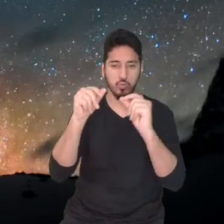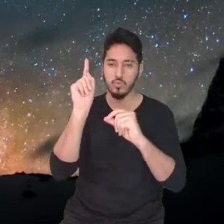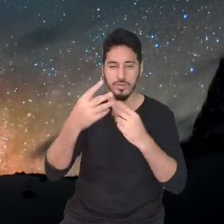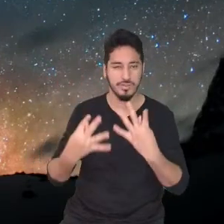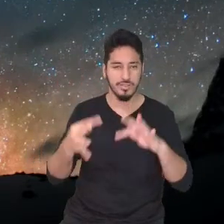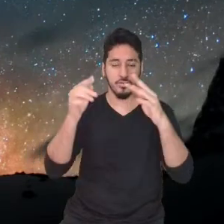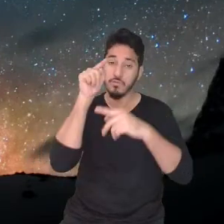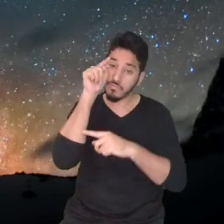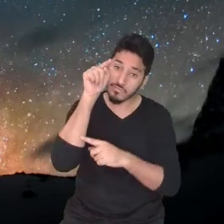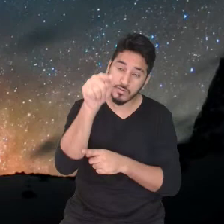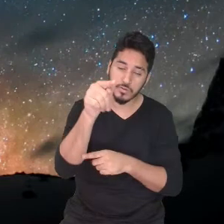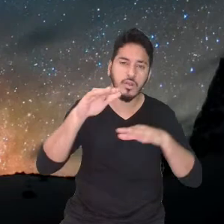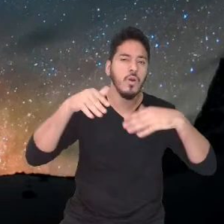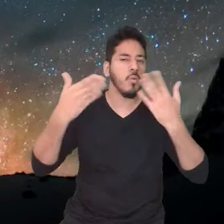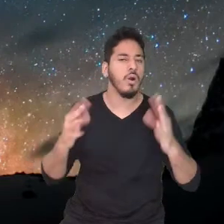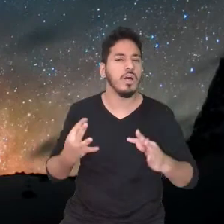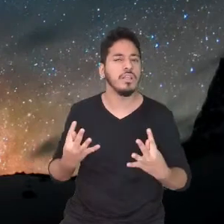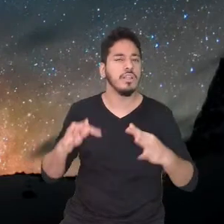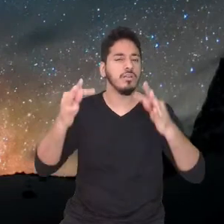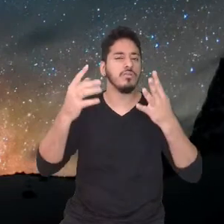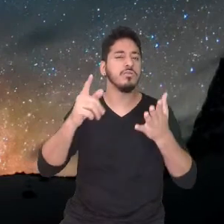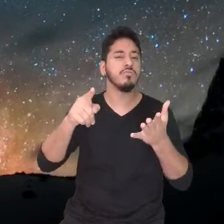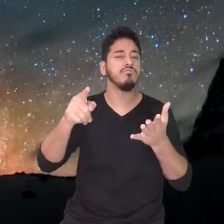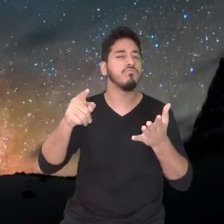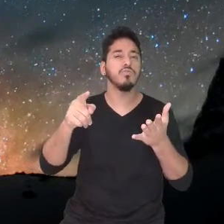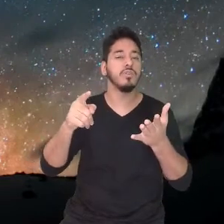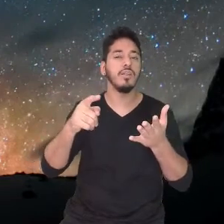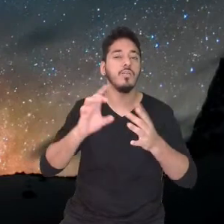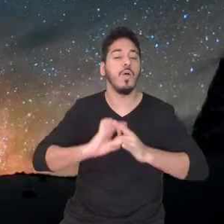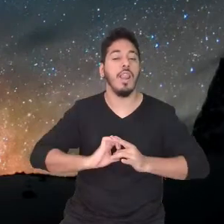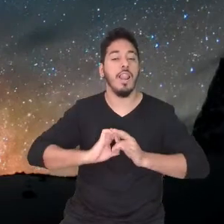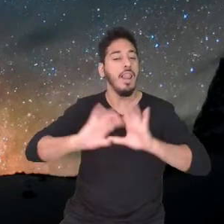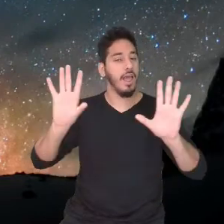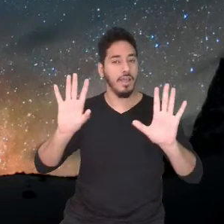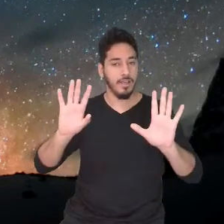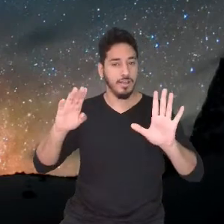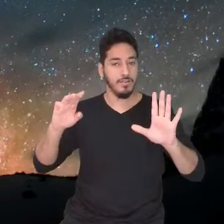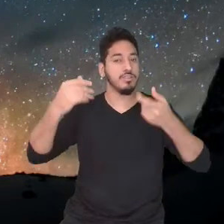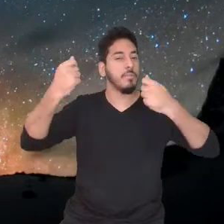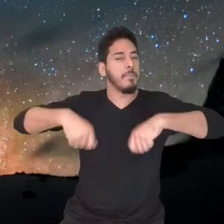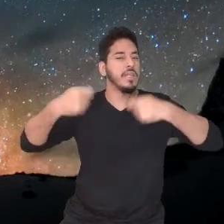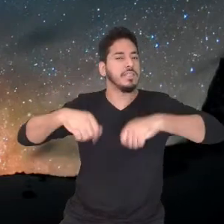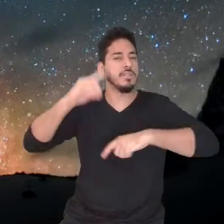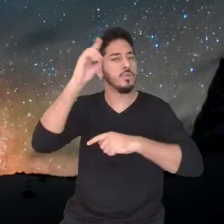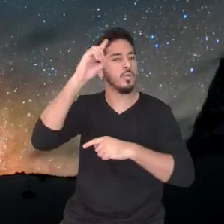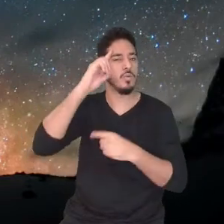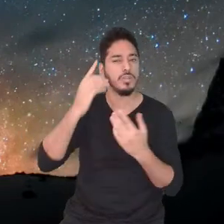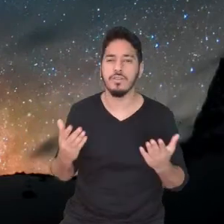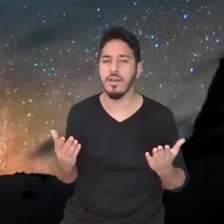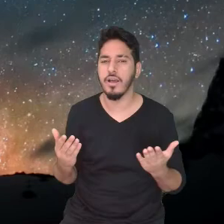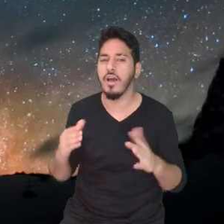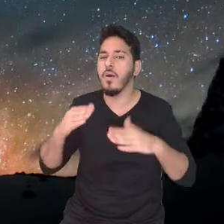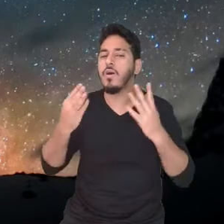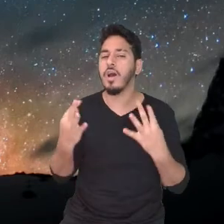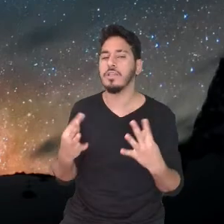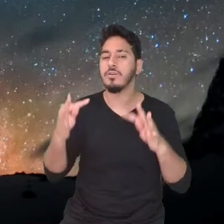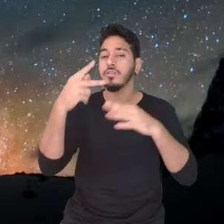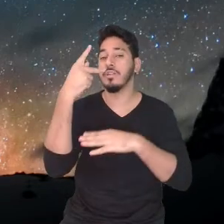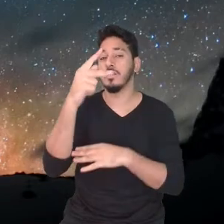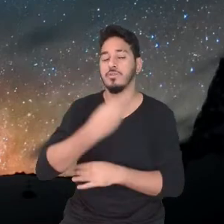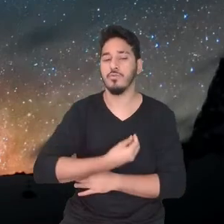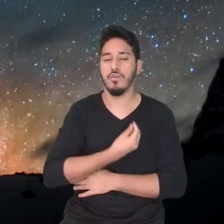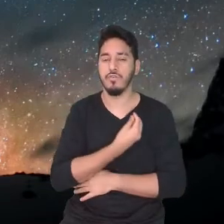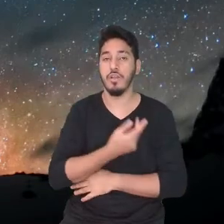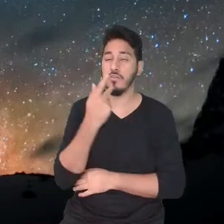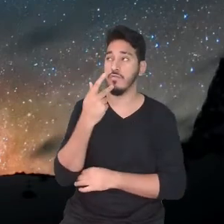Então, qual tecnologia você não abre mão em seu dia a dia? Qual é a tecnologia que tem na sua vida e